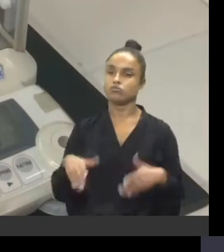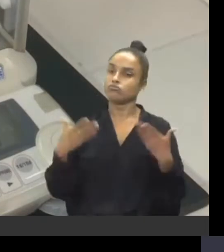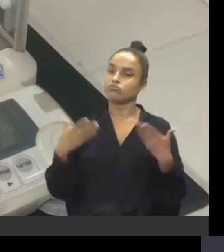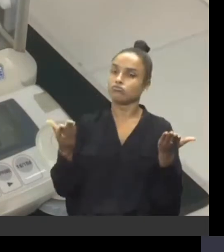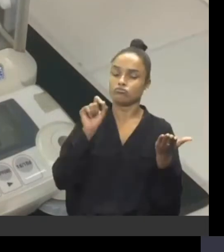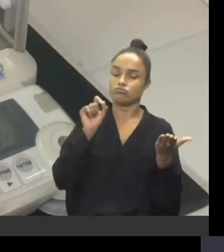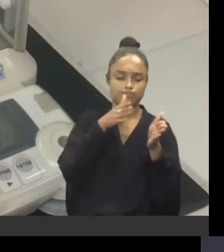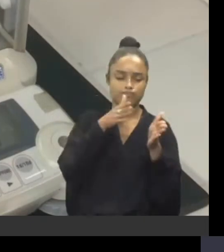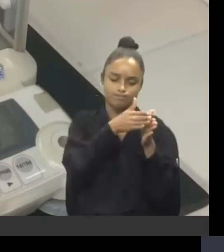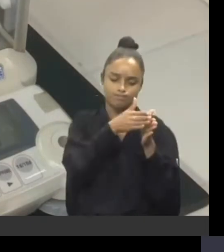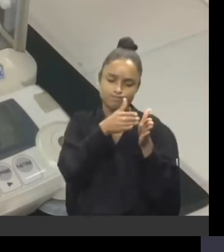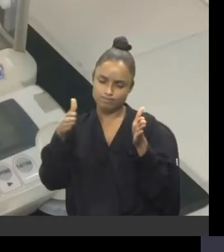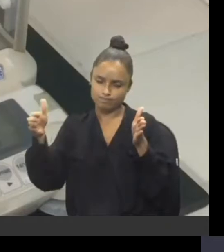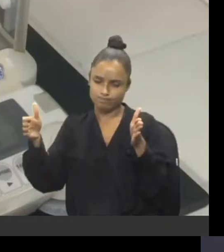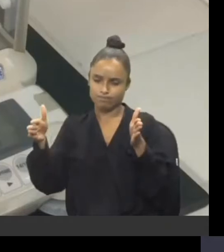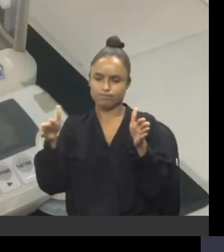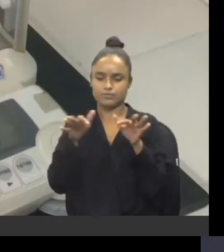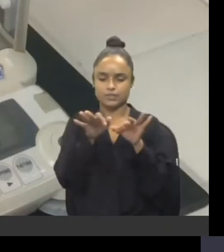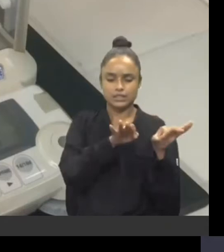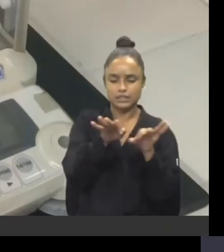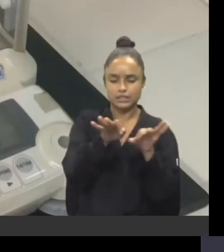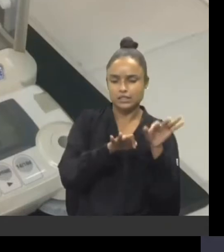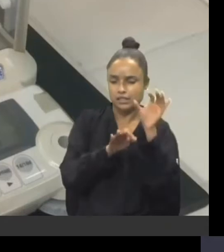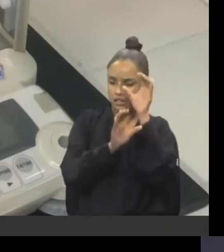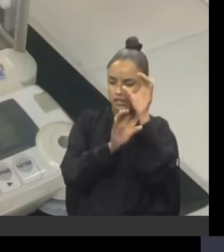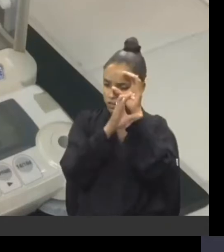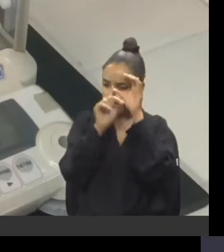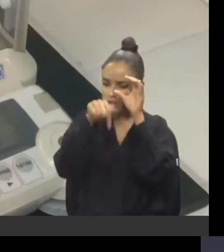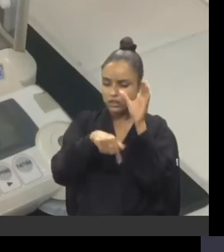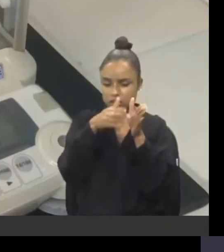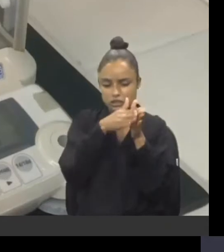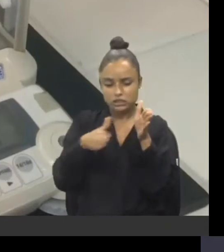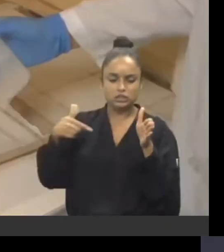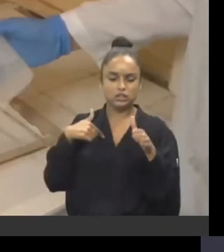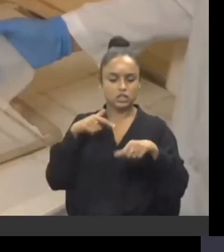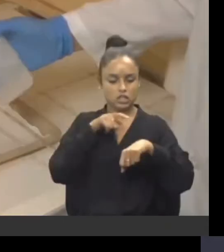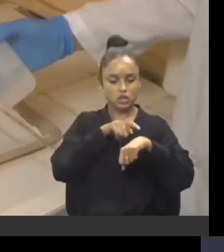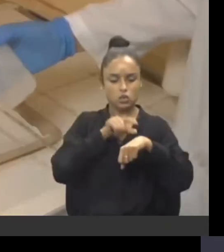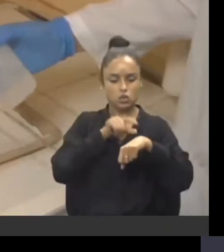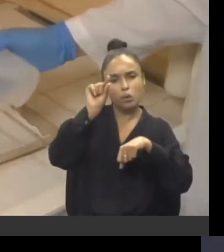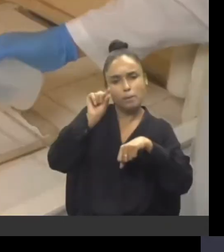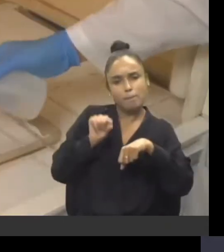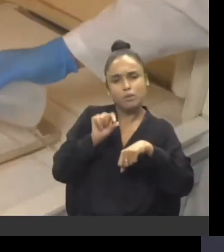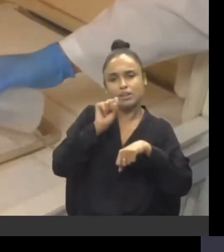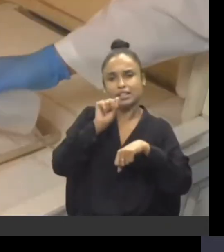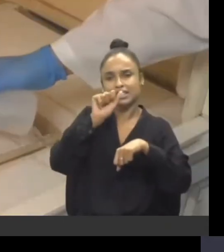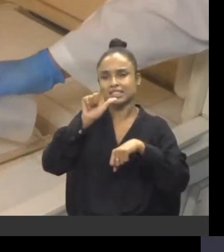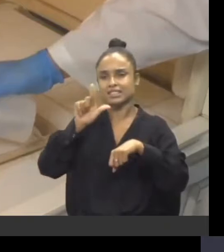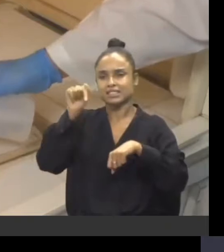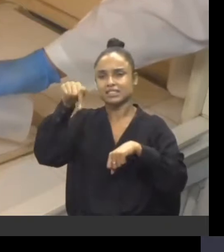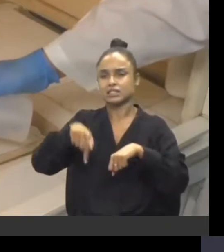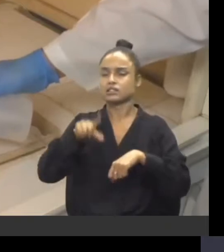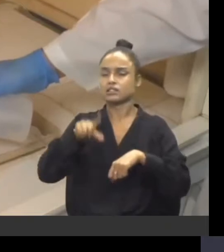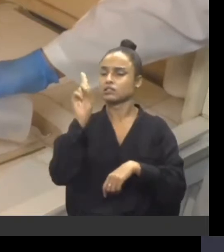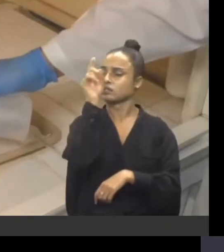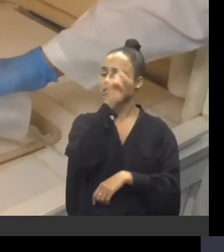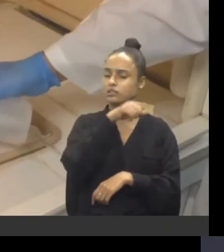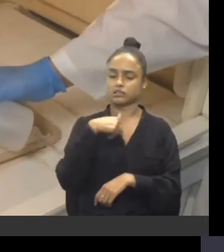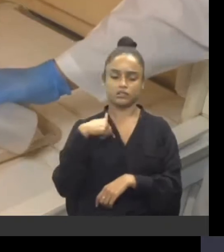Então, durante a realização da gravação, eu usei uma quantidade menor do sal, entretanto ele dificulta um